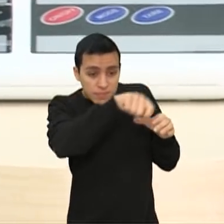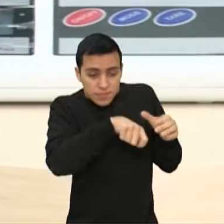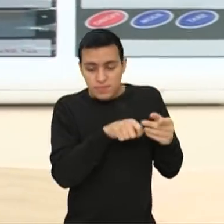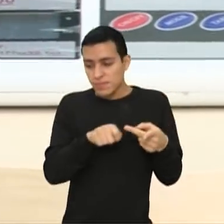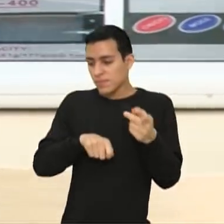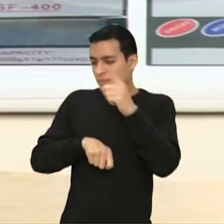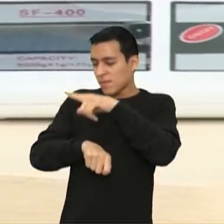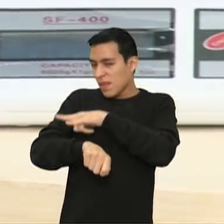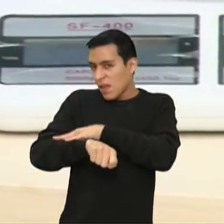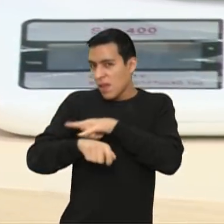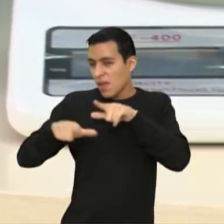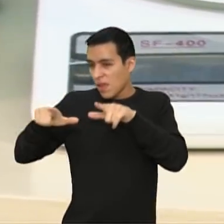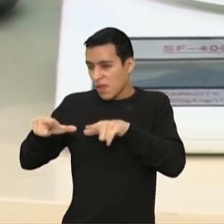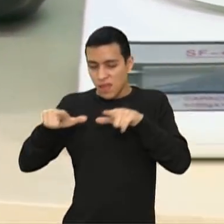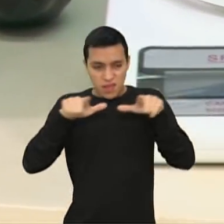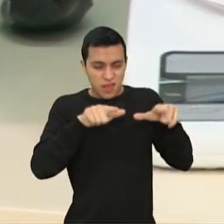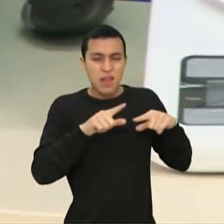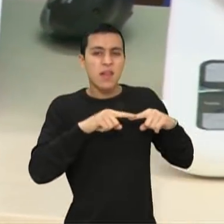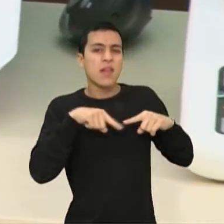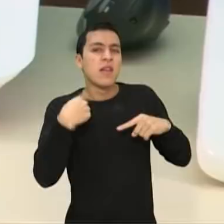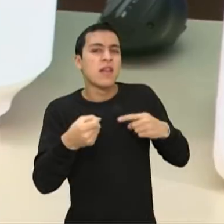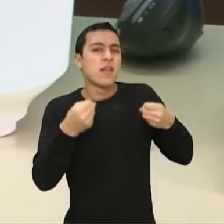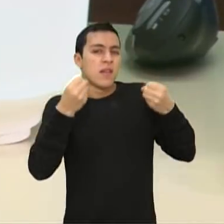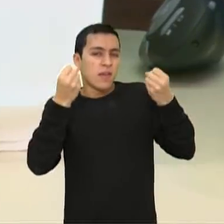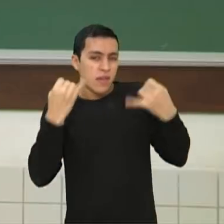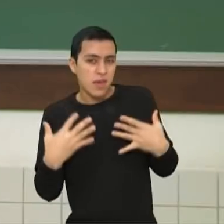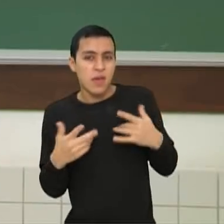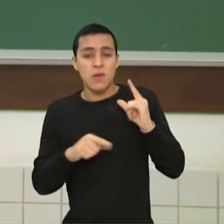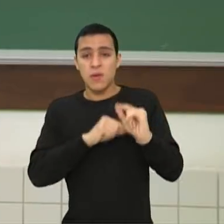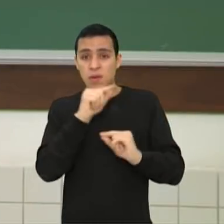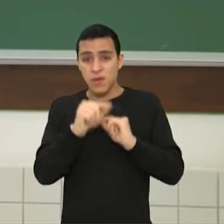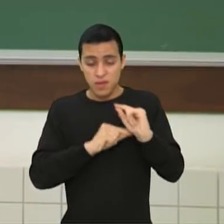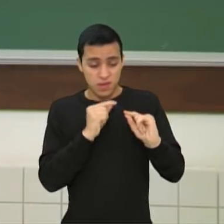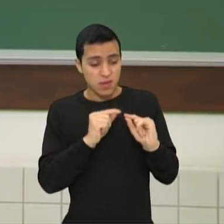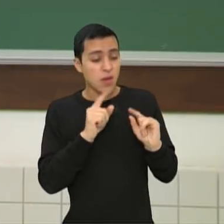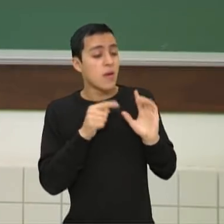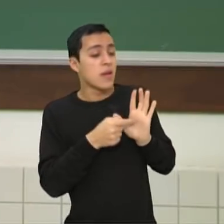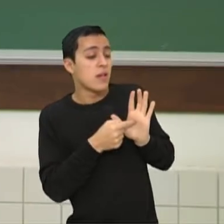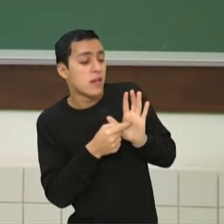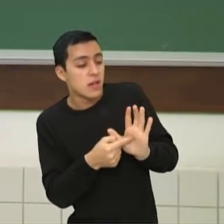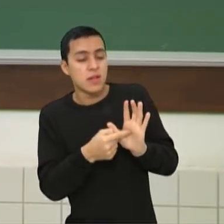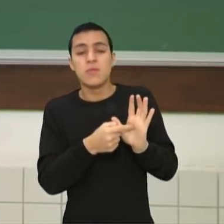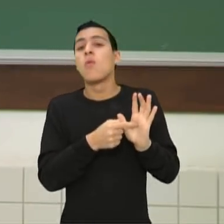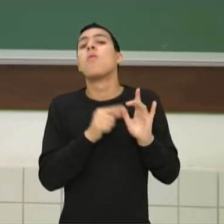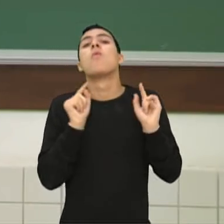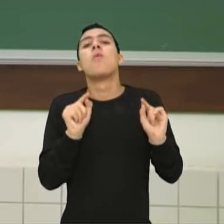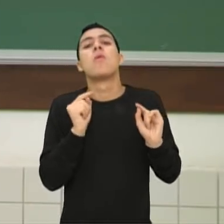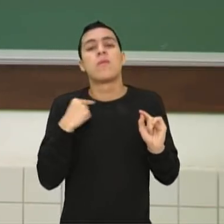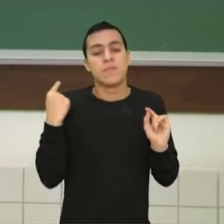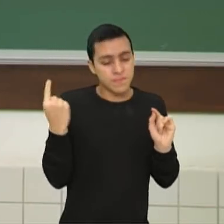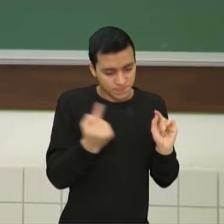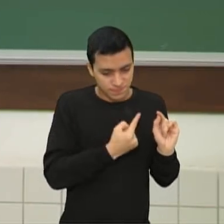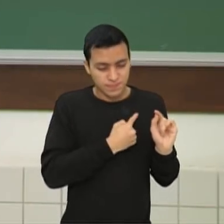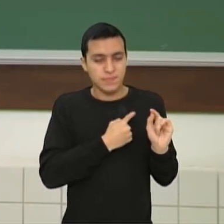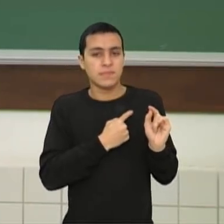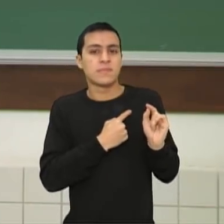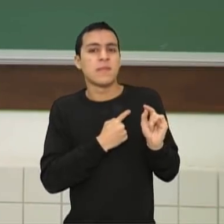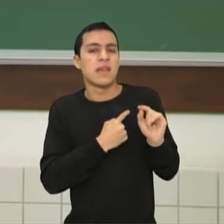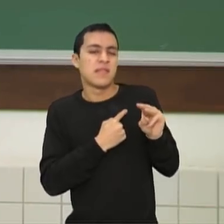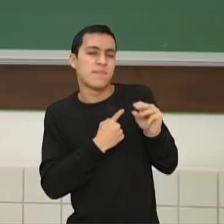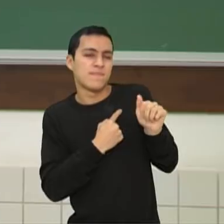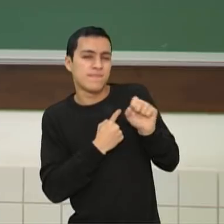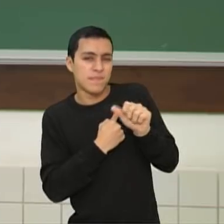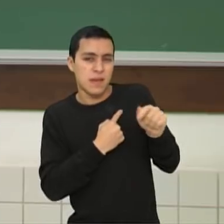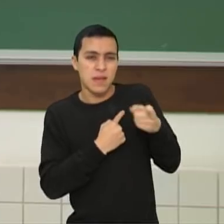quanto esta de banheiro e outras que eu vou apresentar agora, elas registram, elas marcam a nossa massa. Vamos acompanhar